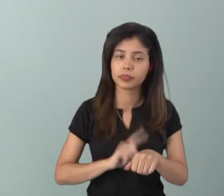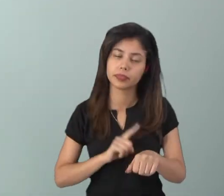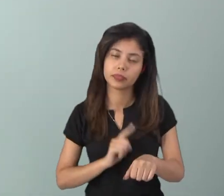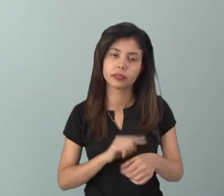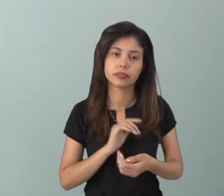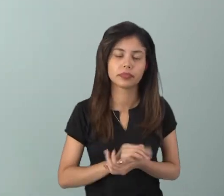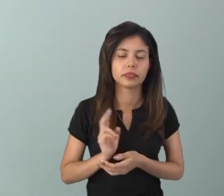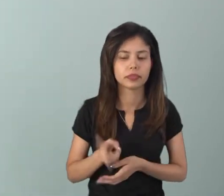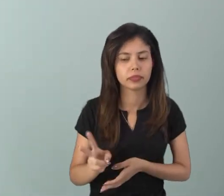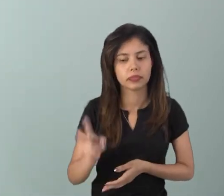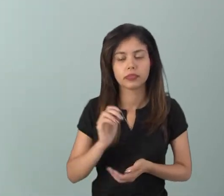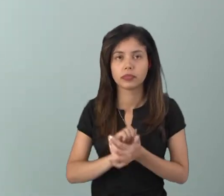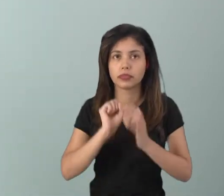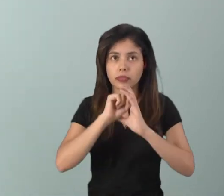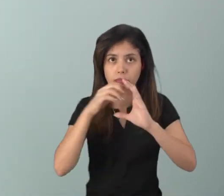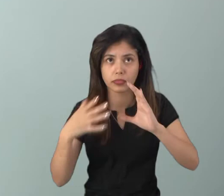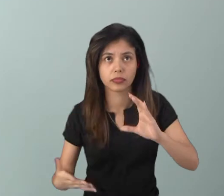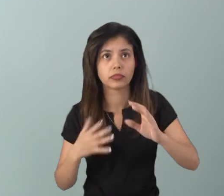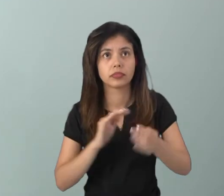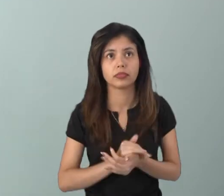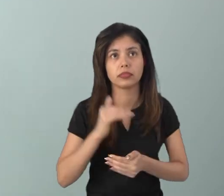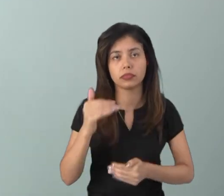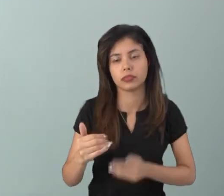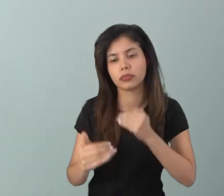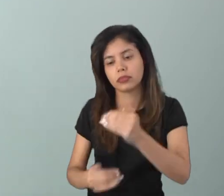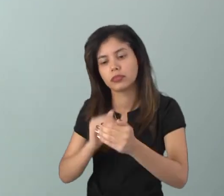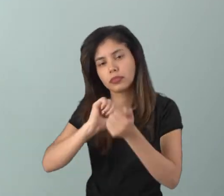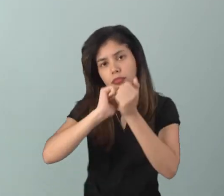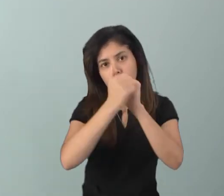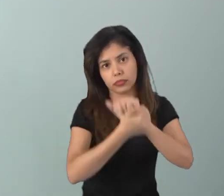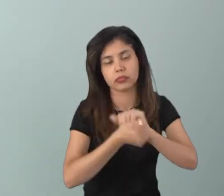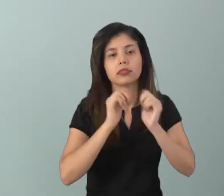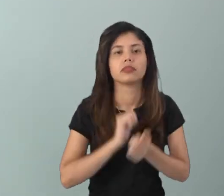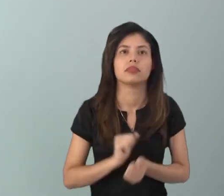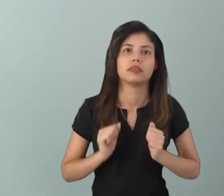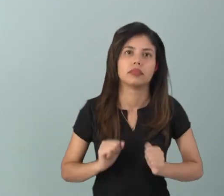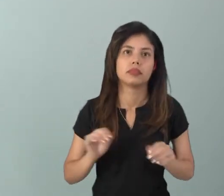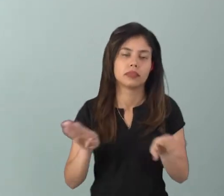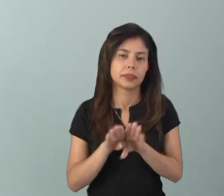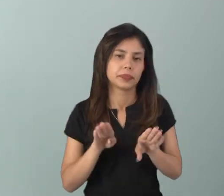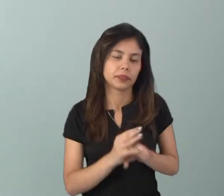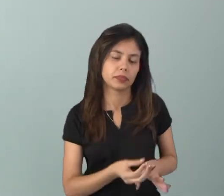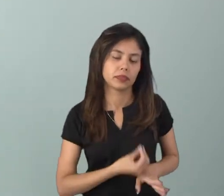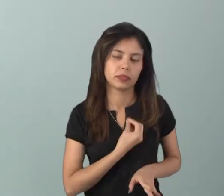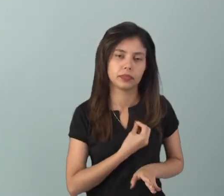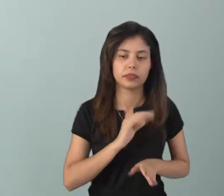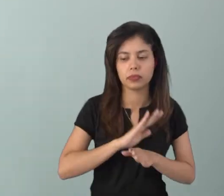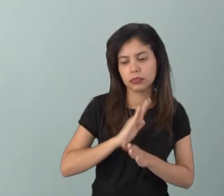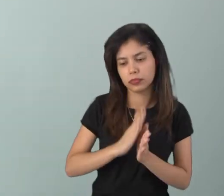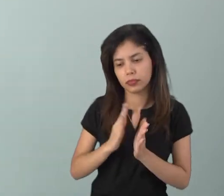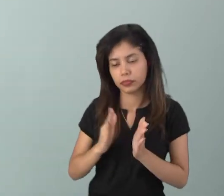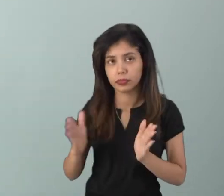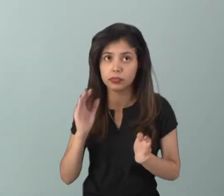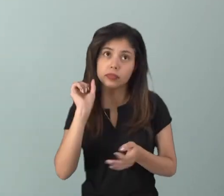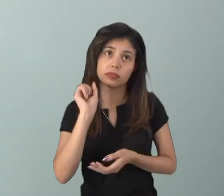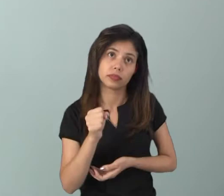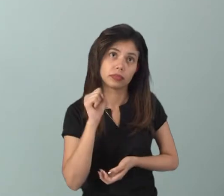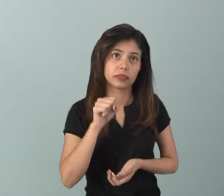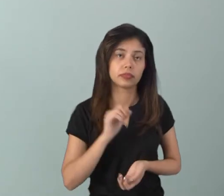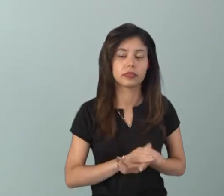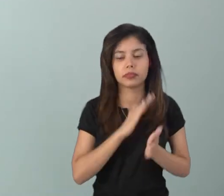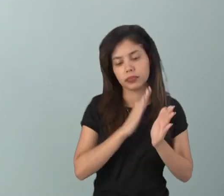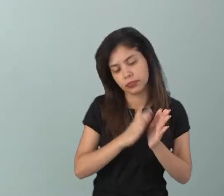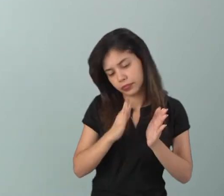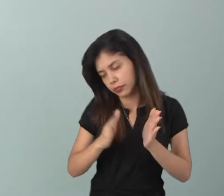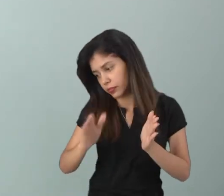tempo, conforme essa característica, né, foi sendo adaptada, ela poderia sobreviver por algumas gerações e aí sim